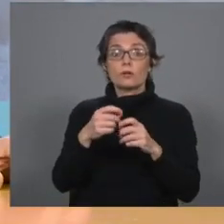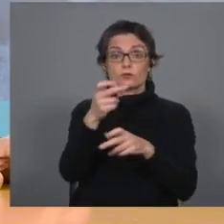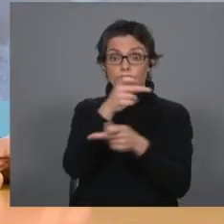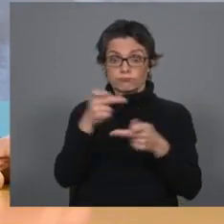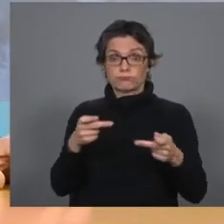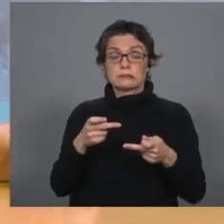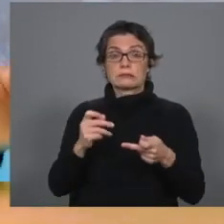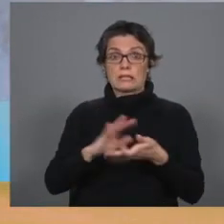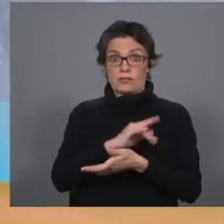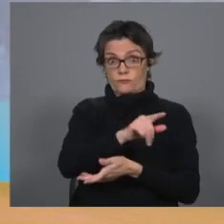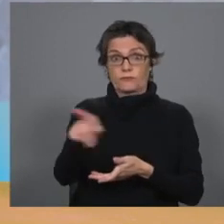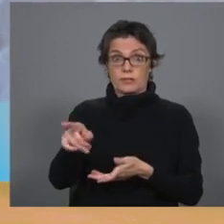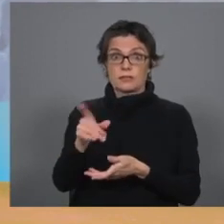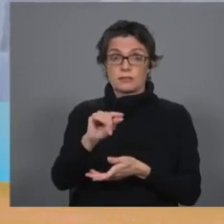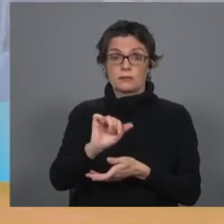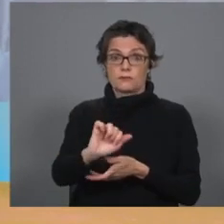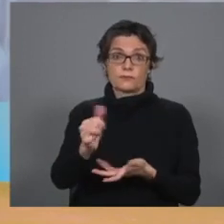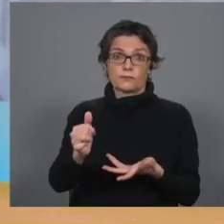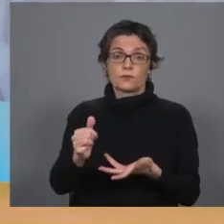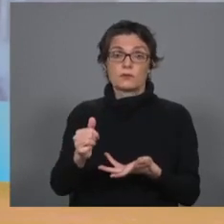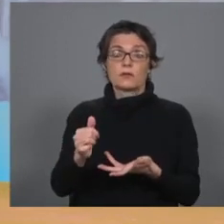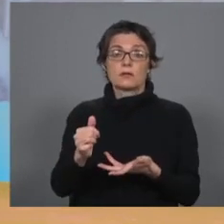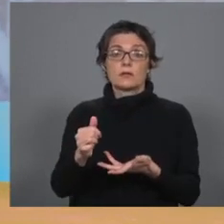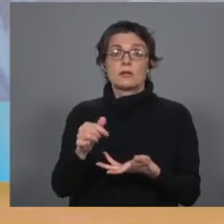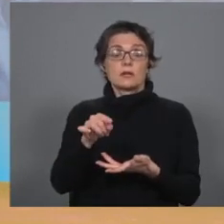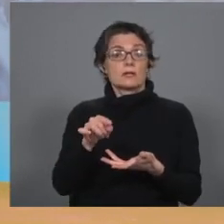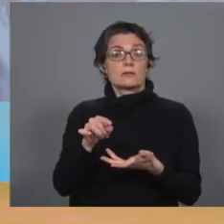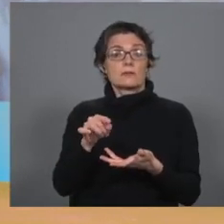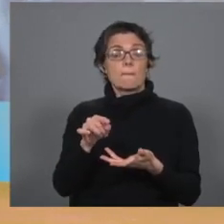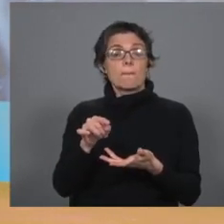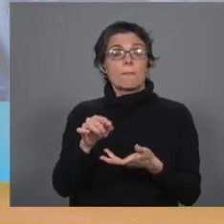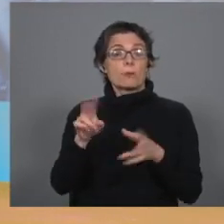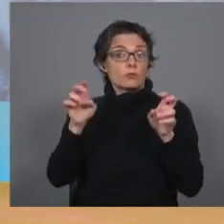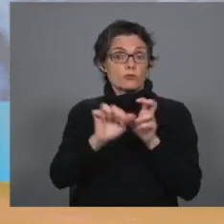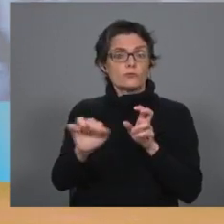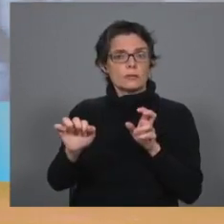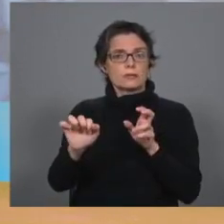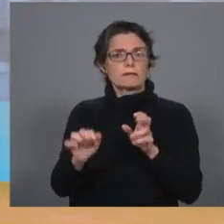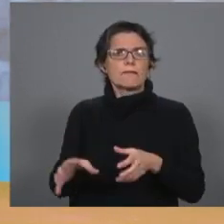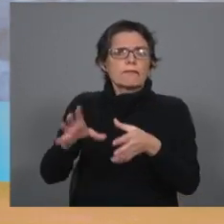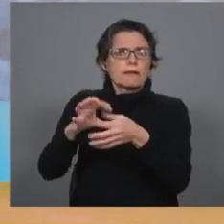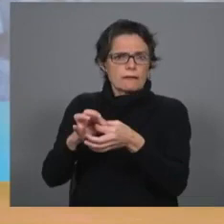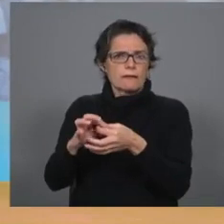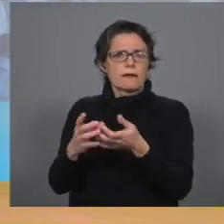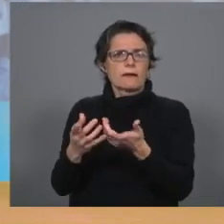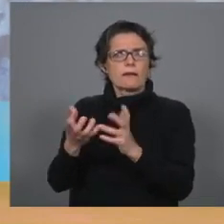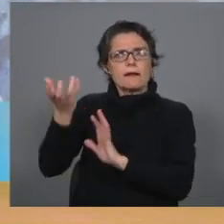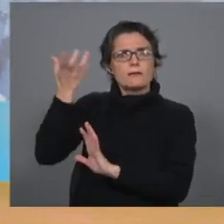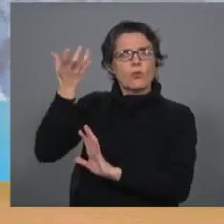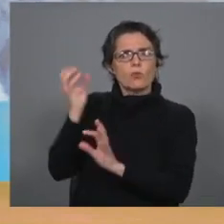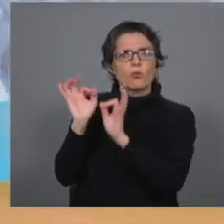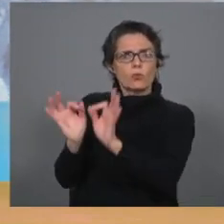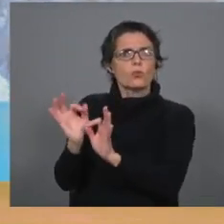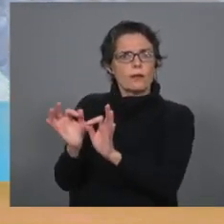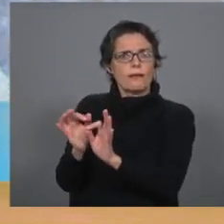de cada número da Alemar acaba por estar muito em coincidência com esta mensagem do Papa e esta cultura do